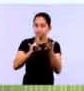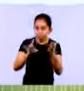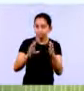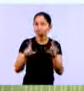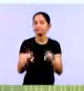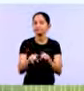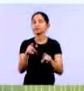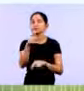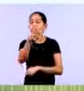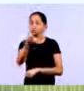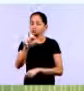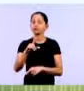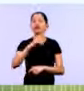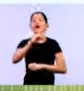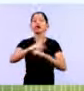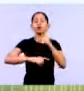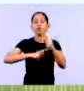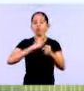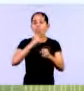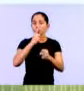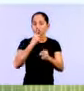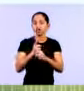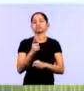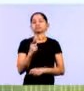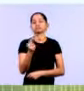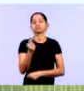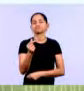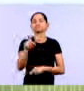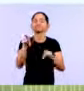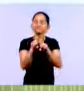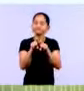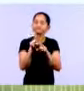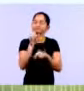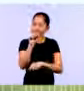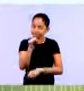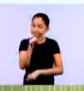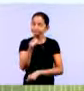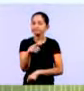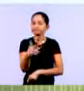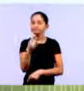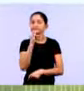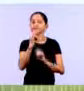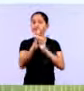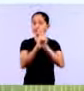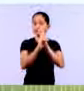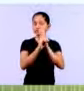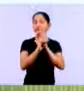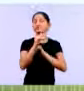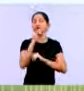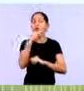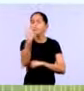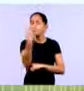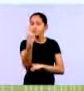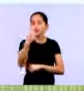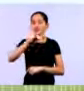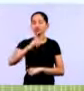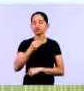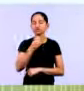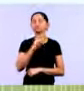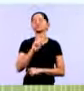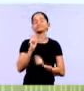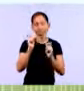ser cobrado no próximo financeiro, no próximo exercício financeiro. Então, a partir do primeiro dia útil do exercício